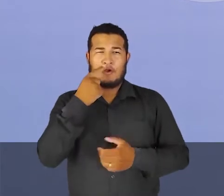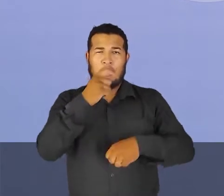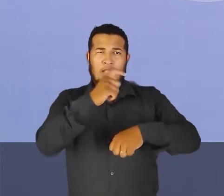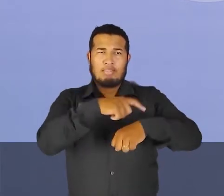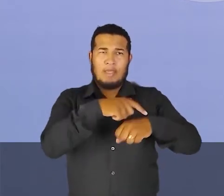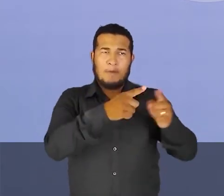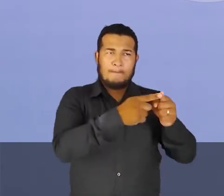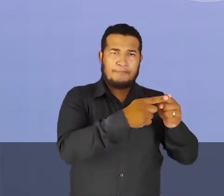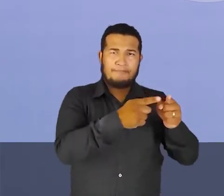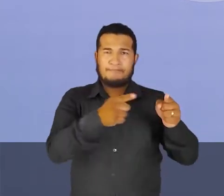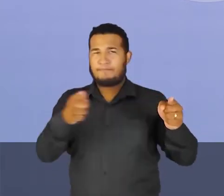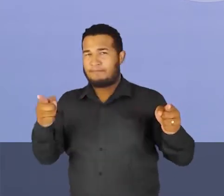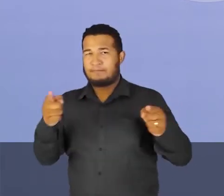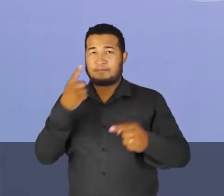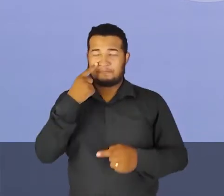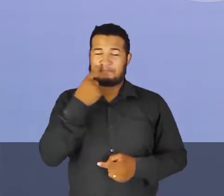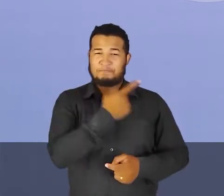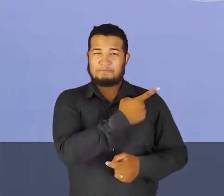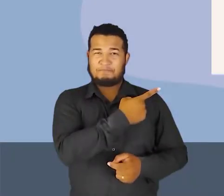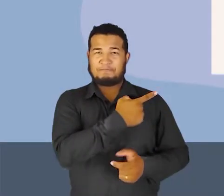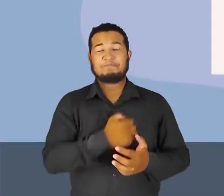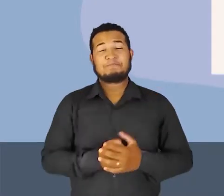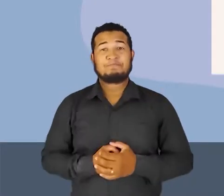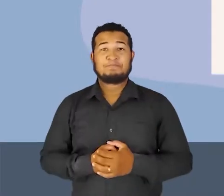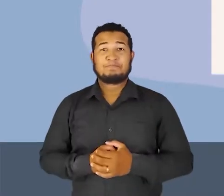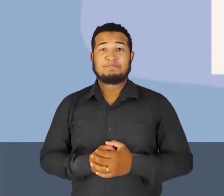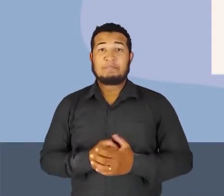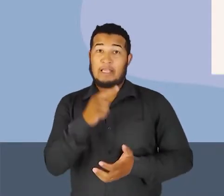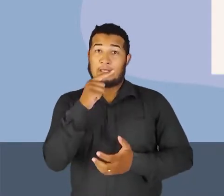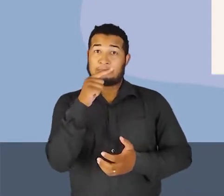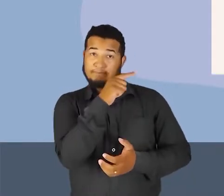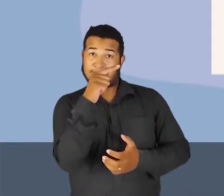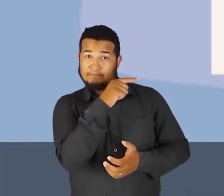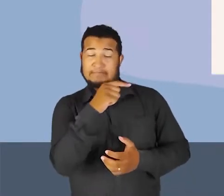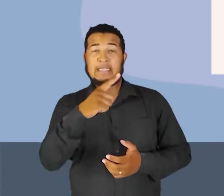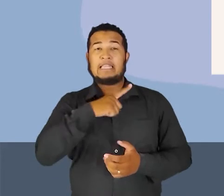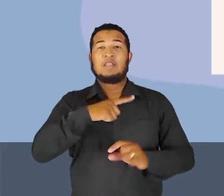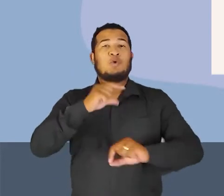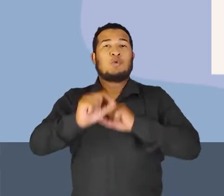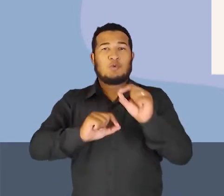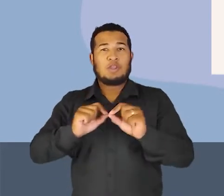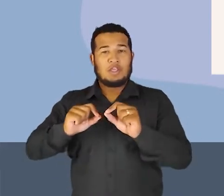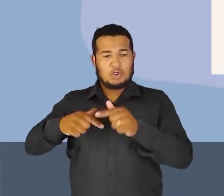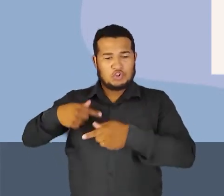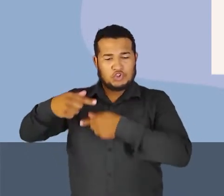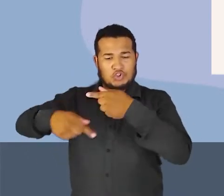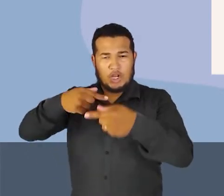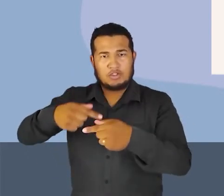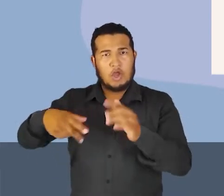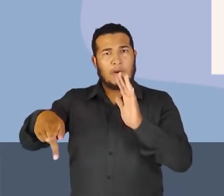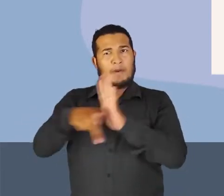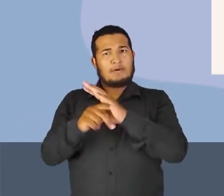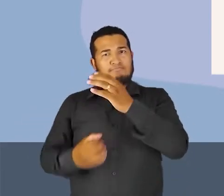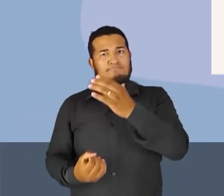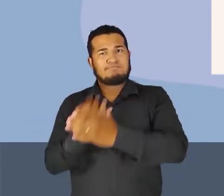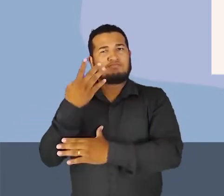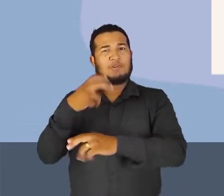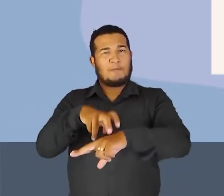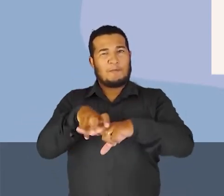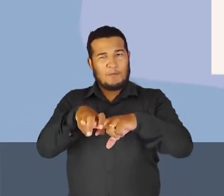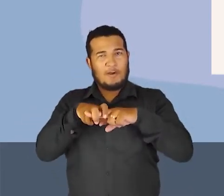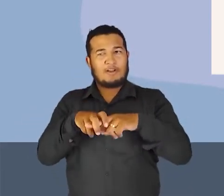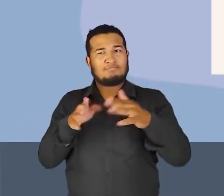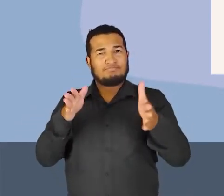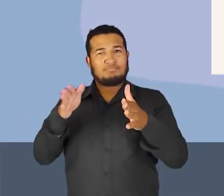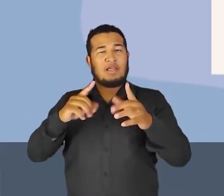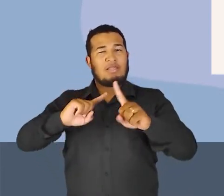essa linha do tempo que eu coloco aí na tela para vocês. Nessa linha do tempo, nós vemos então as gerações que se formam a partir